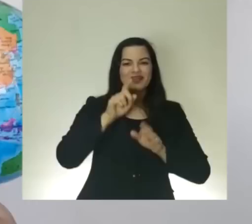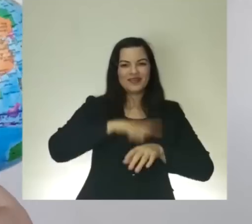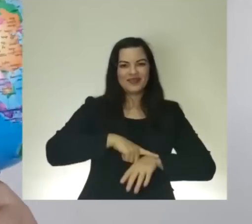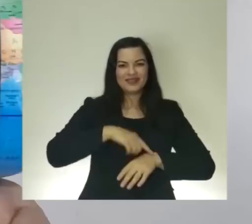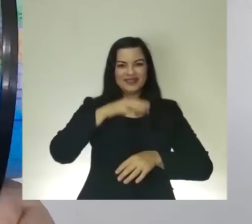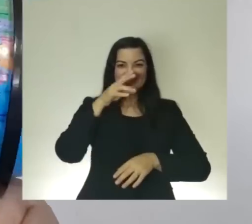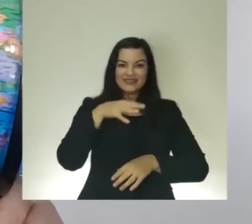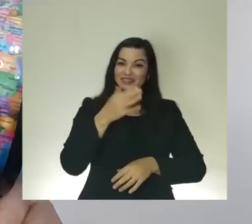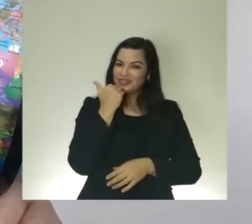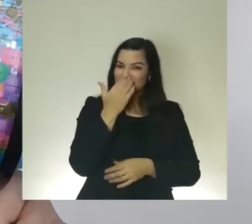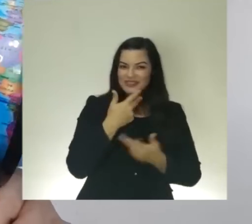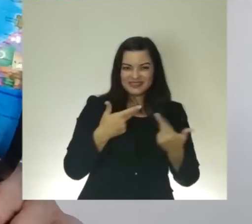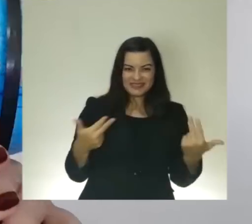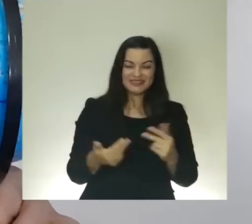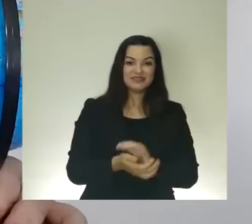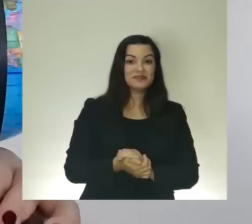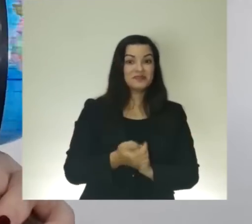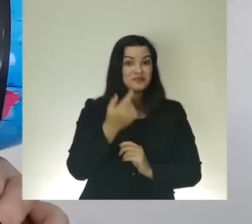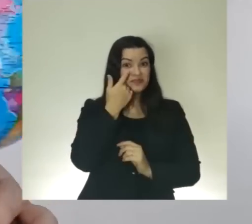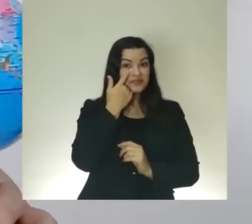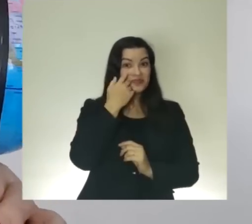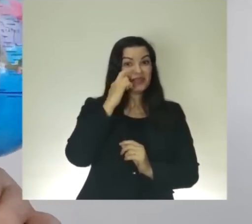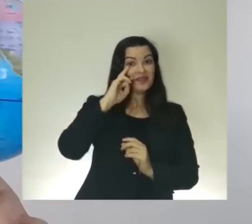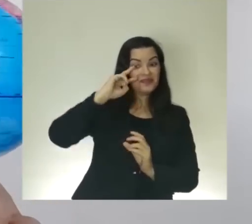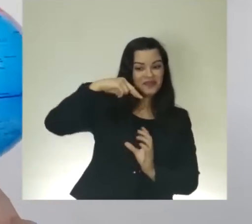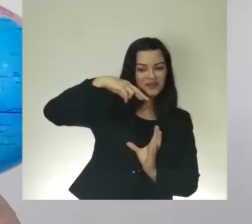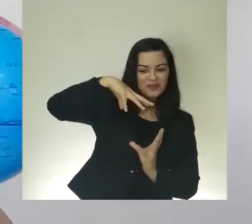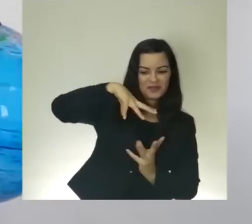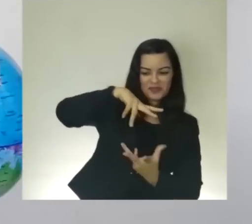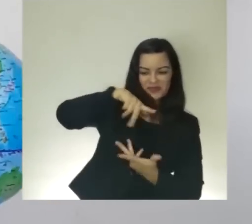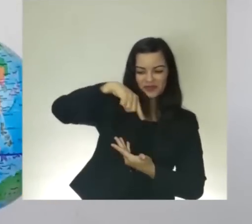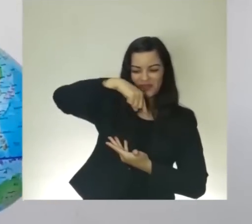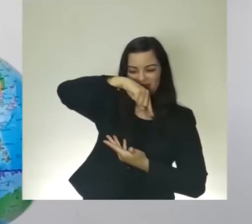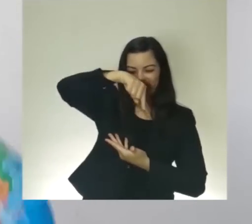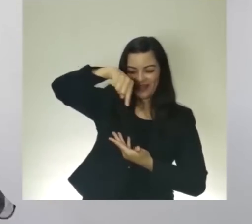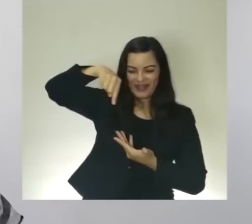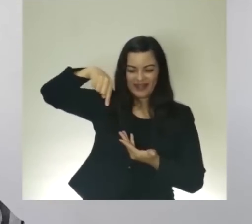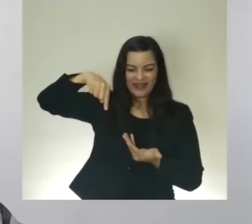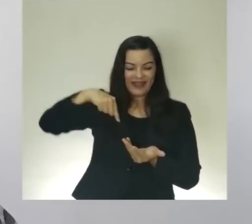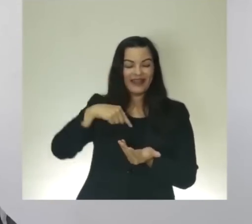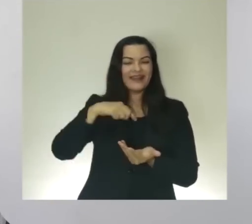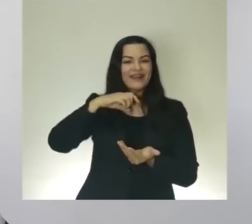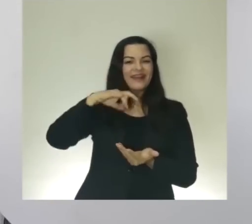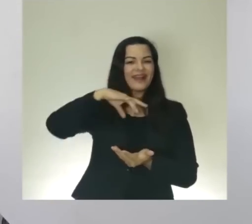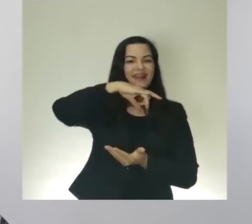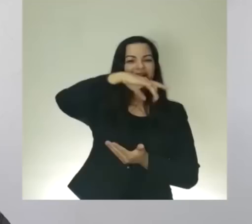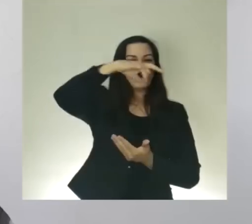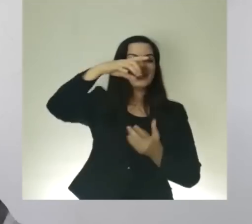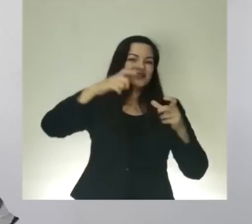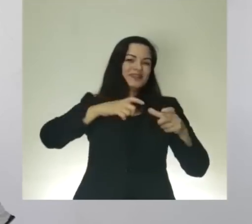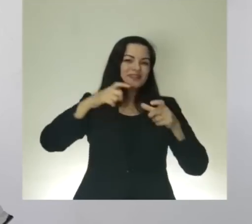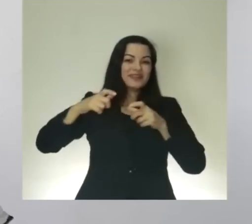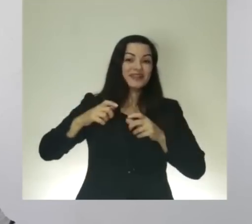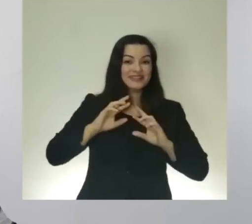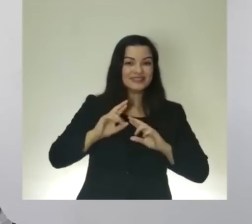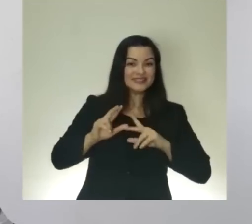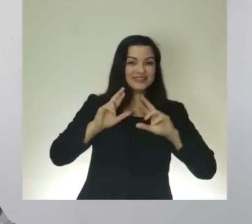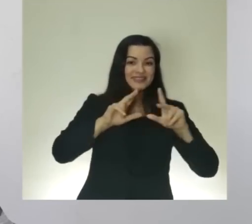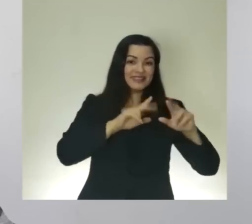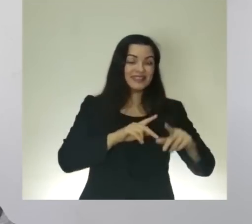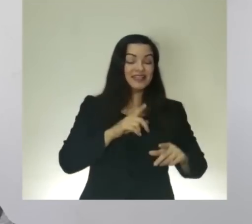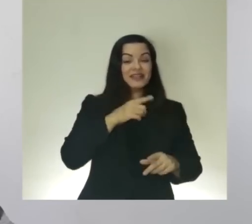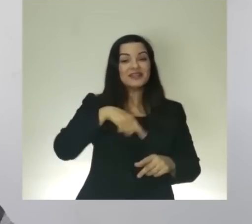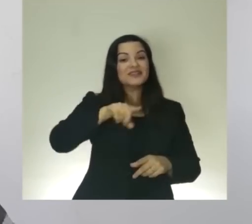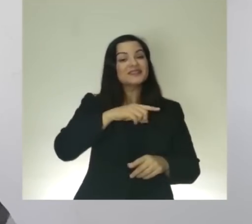Nós demos um giro por vários lugares aqui no nosso globo e vocês descobriram outras formas